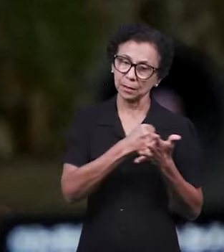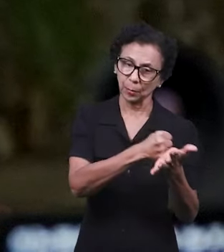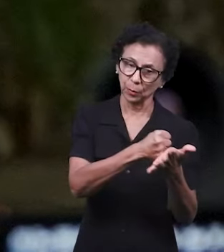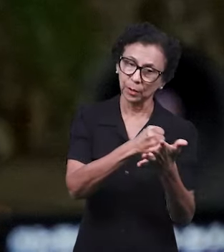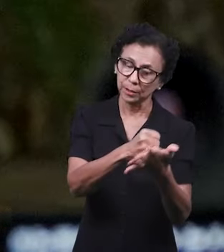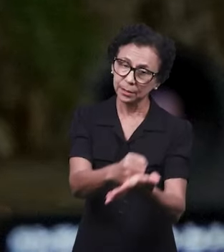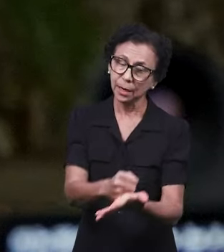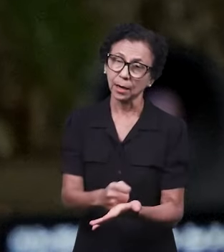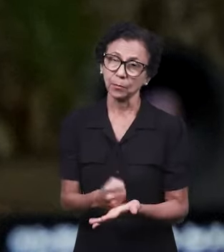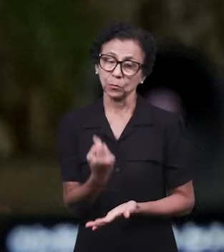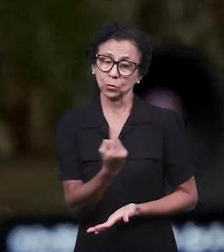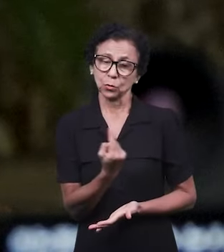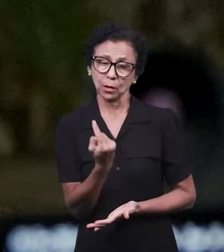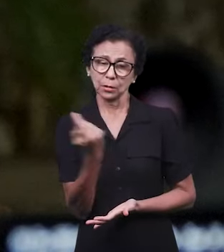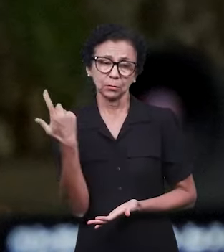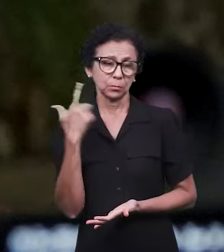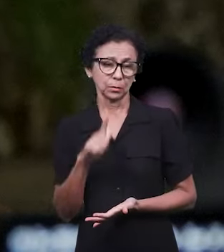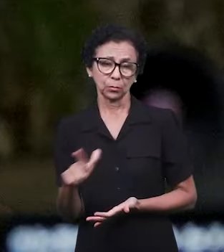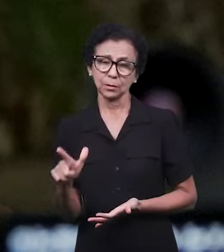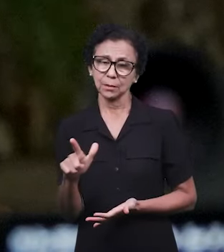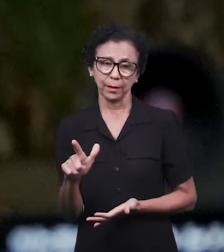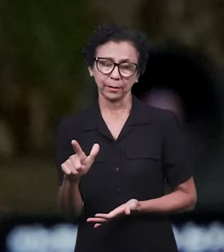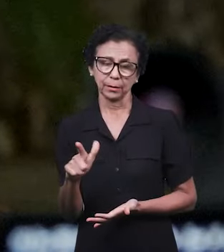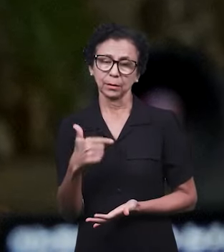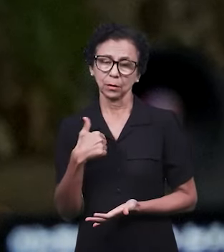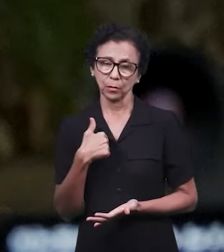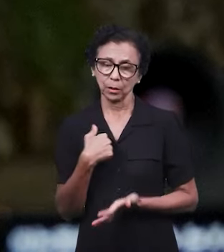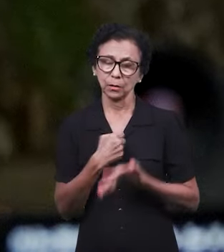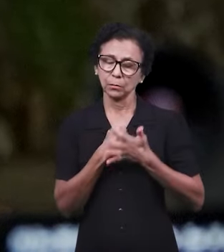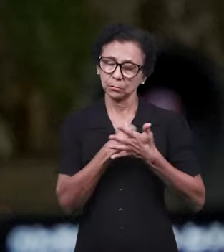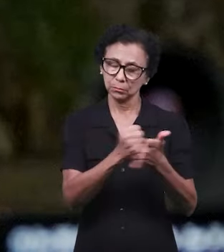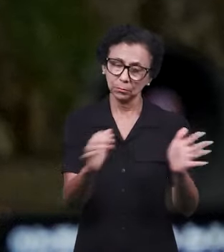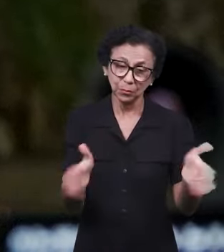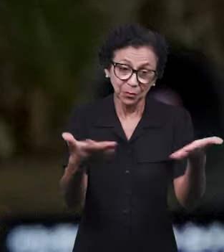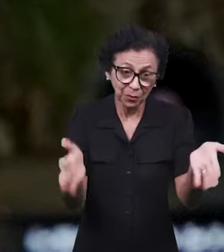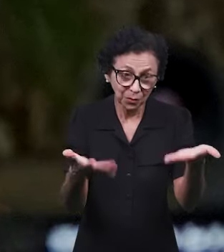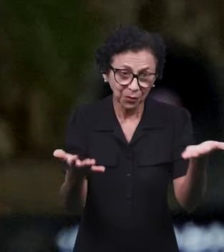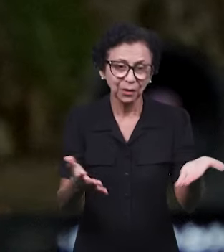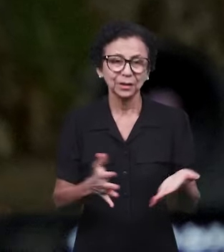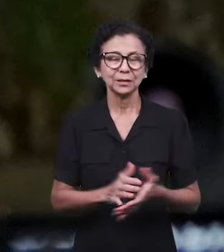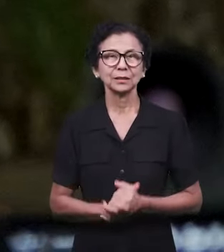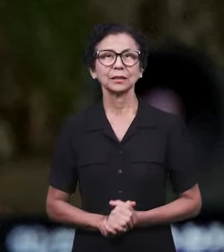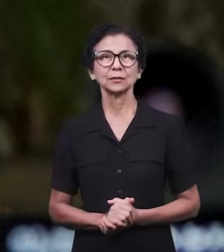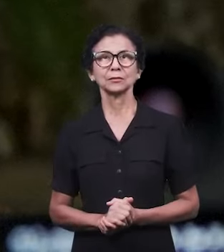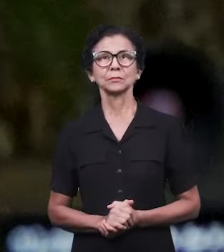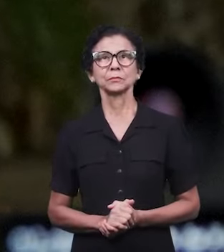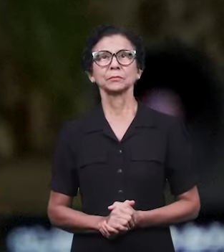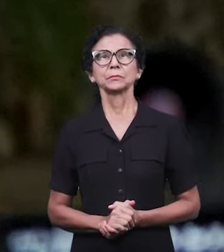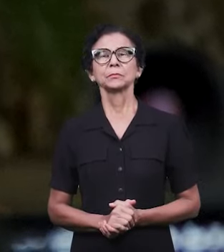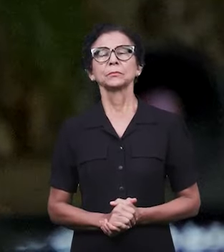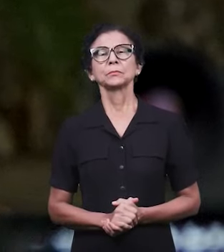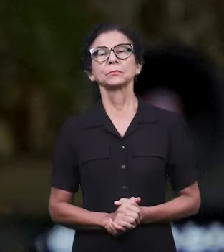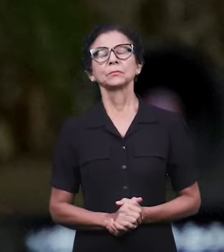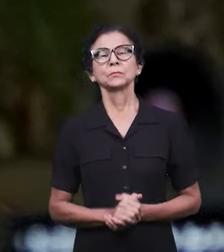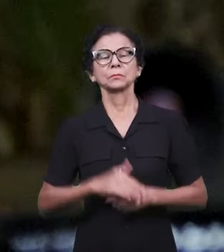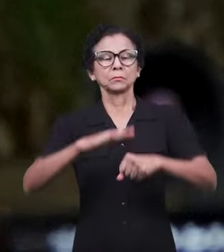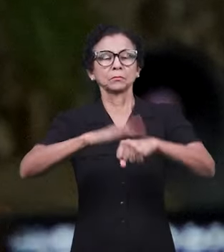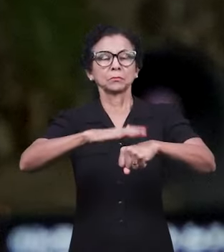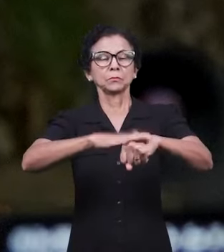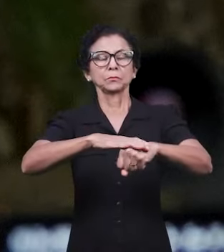Nos slides que já estão na tela, nós vemos aqui a pergunta original da EBD do